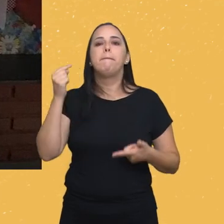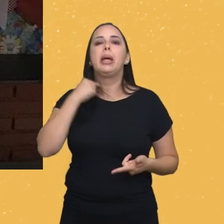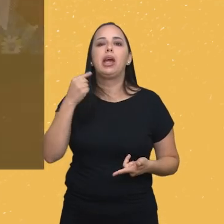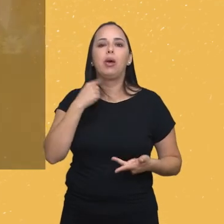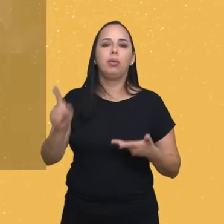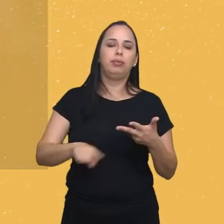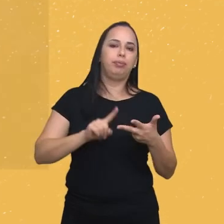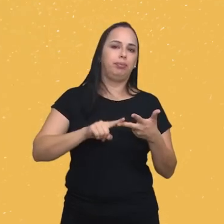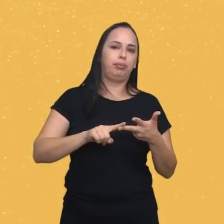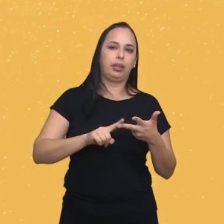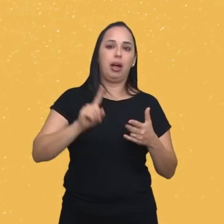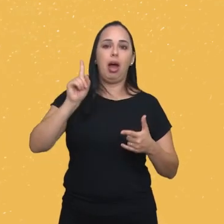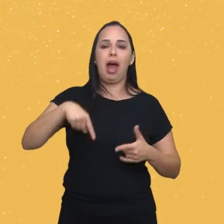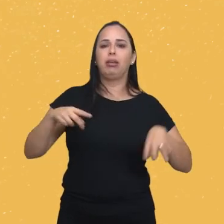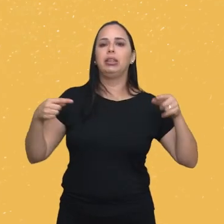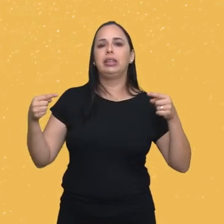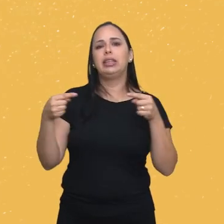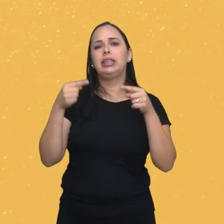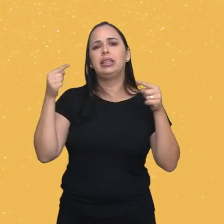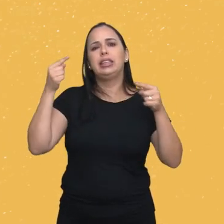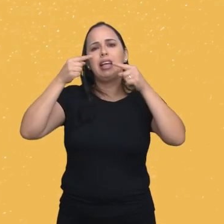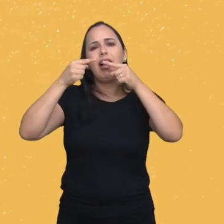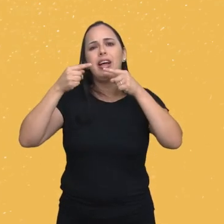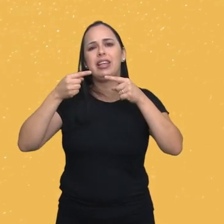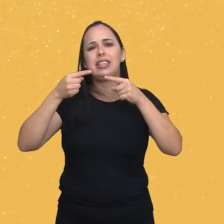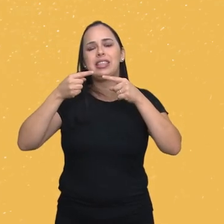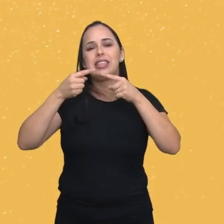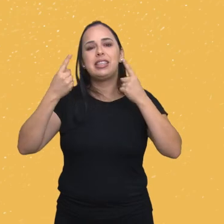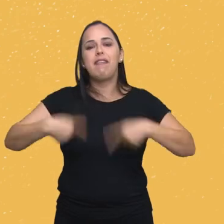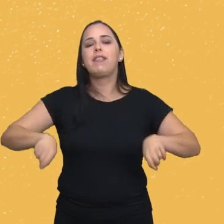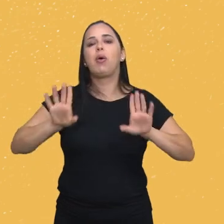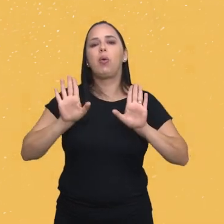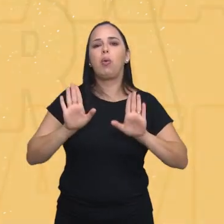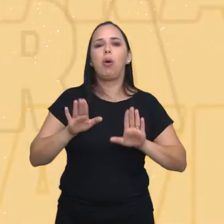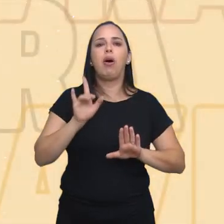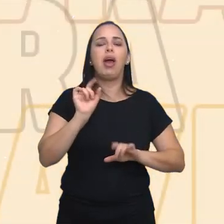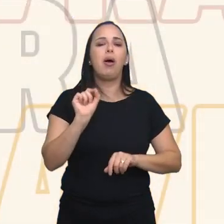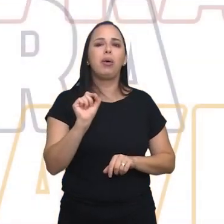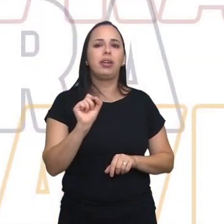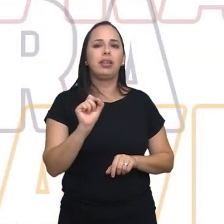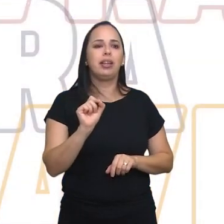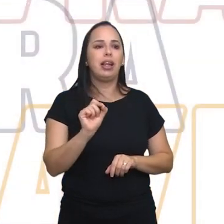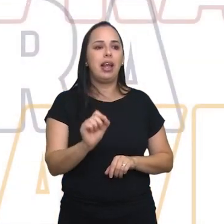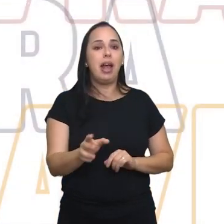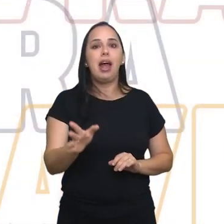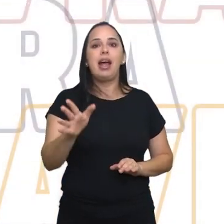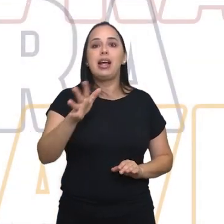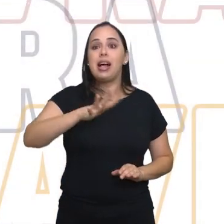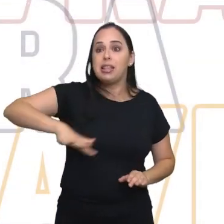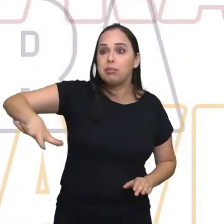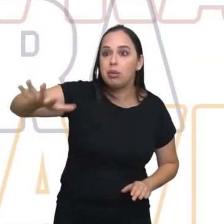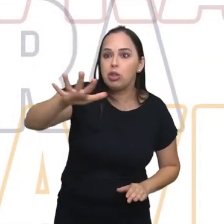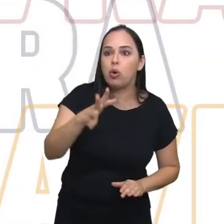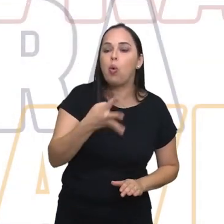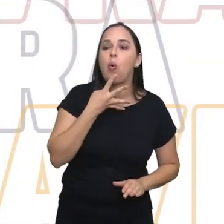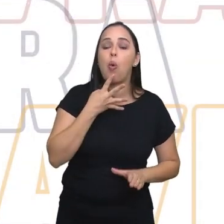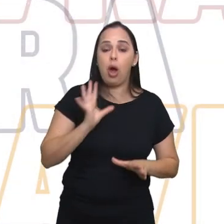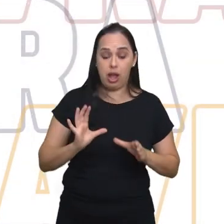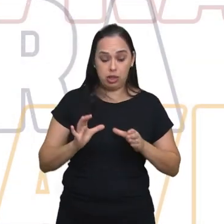bingo. Então, o nosso maior desafio é pessoas nos conhecer, saber